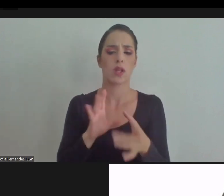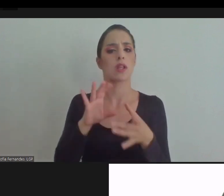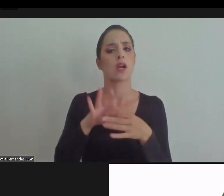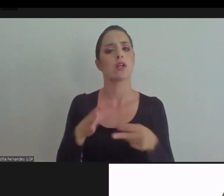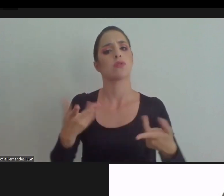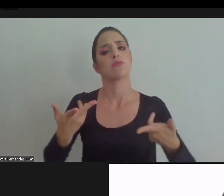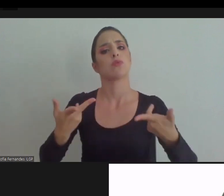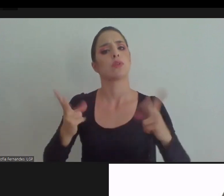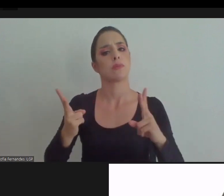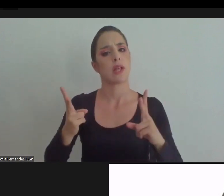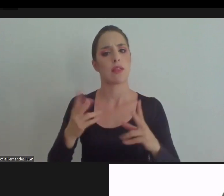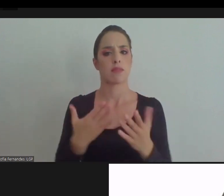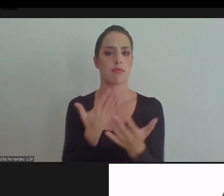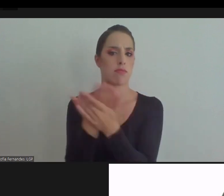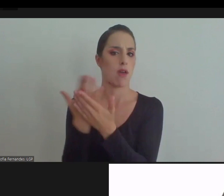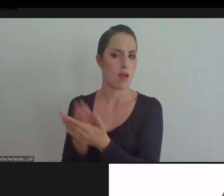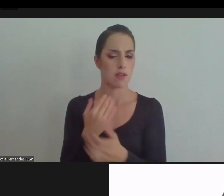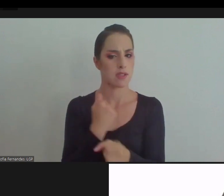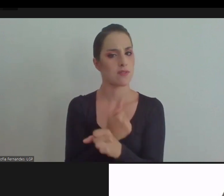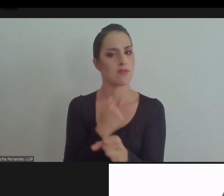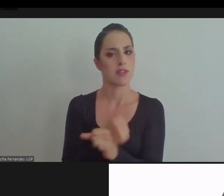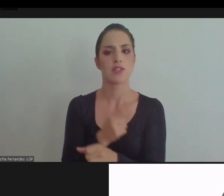disponibilização deste serviço virtual?